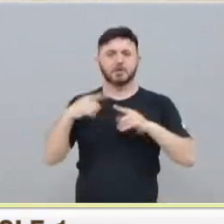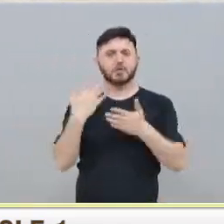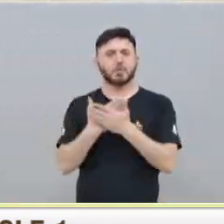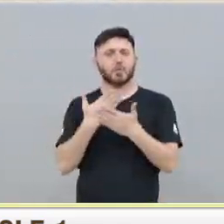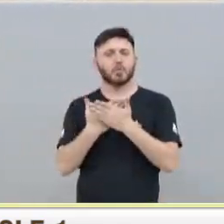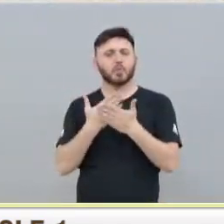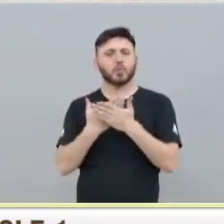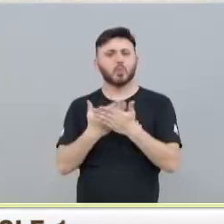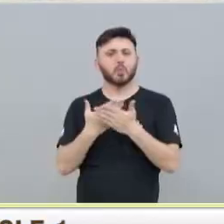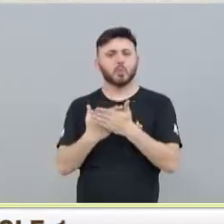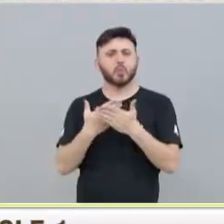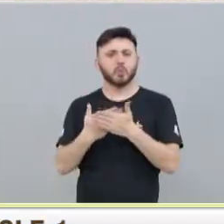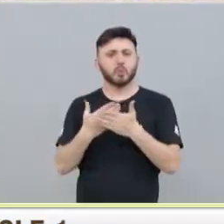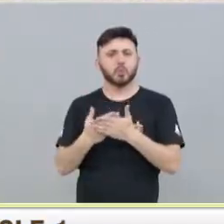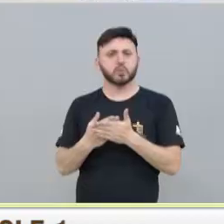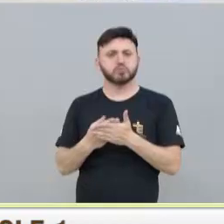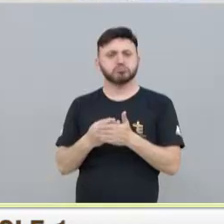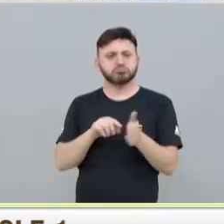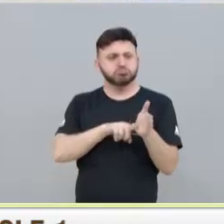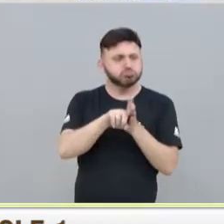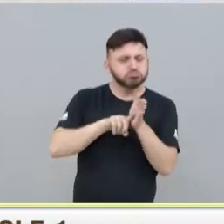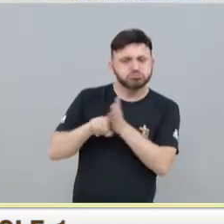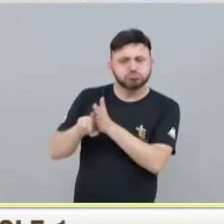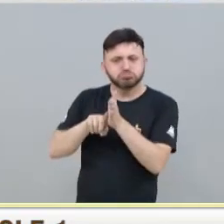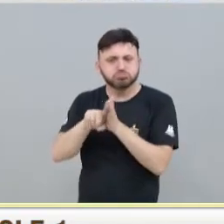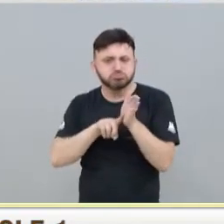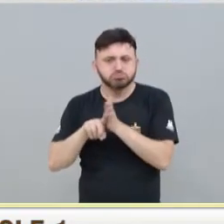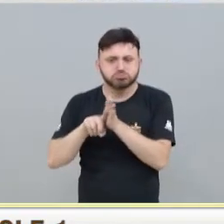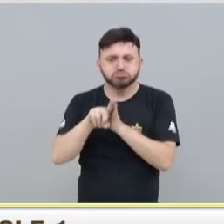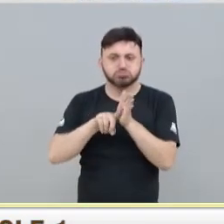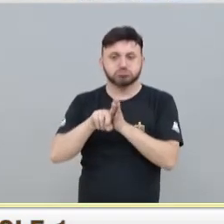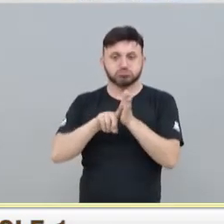é uma física tão grande que ela é inexplicável